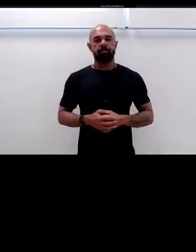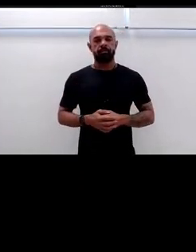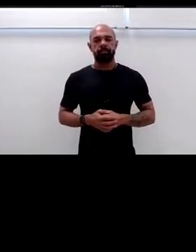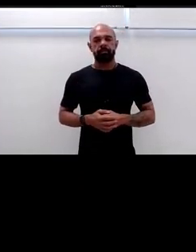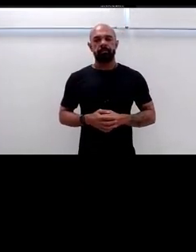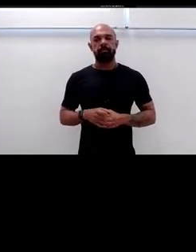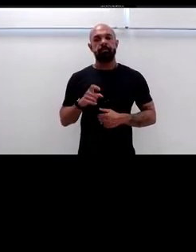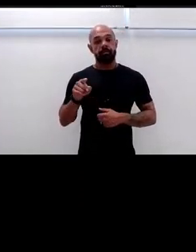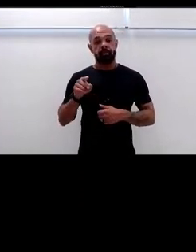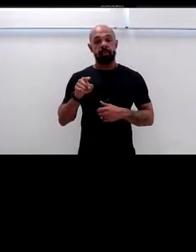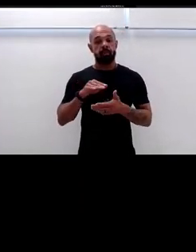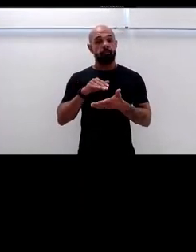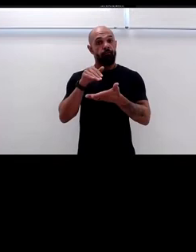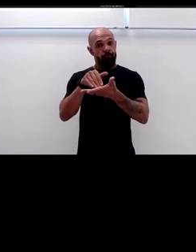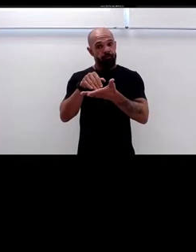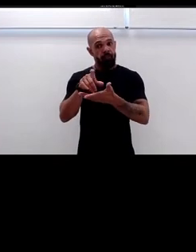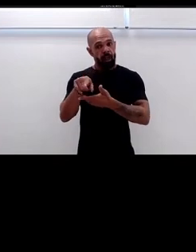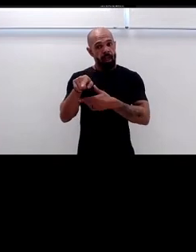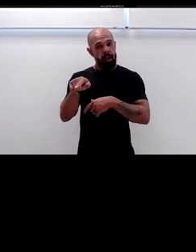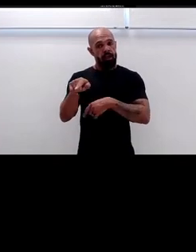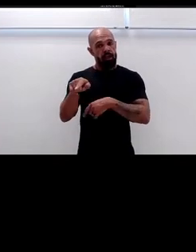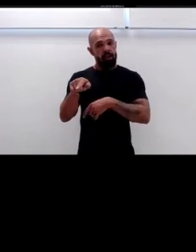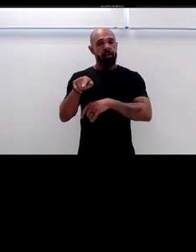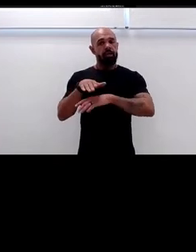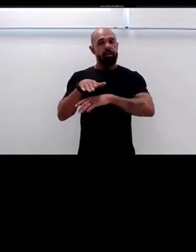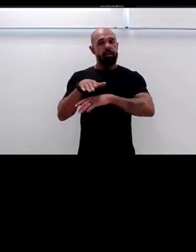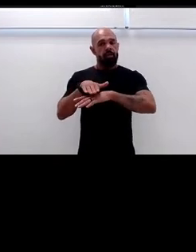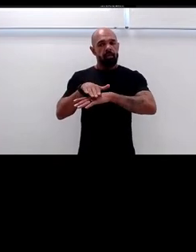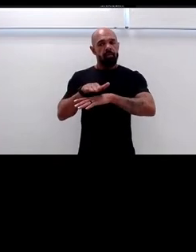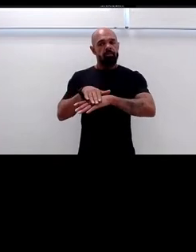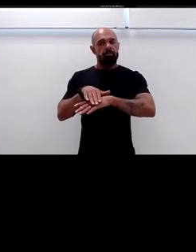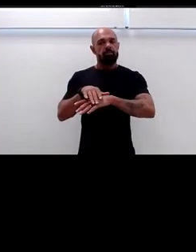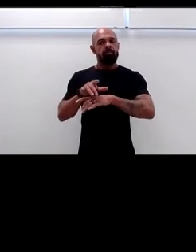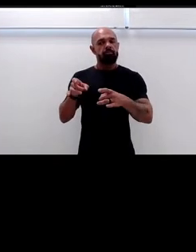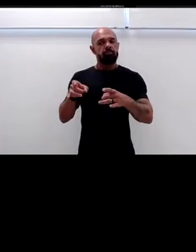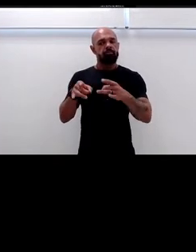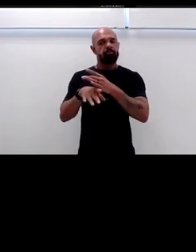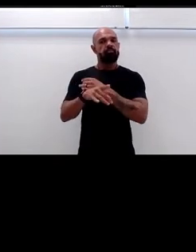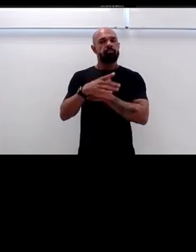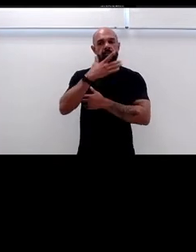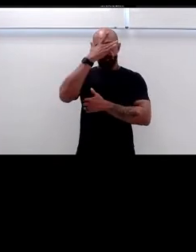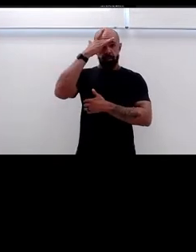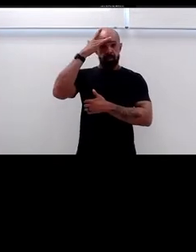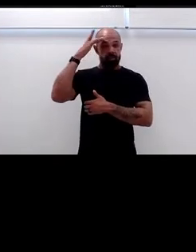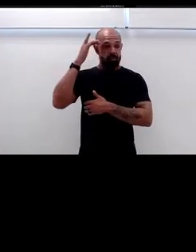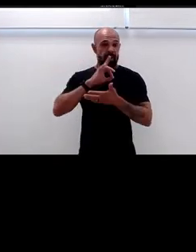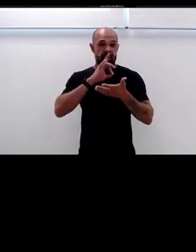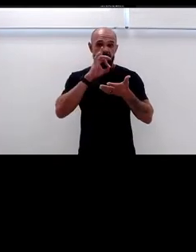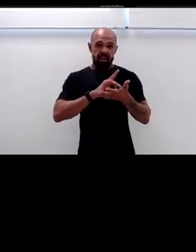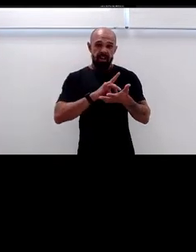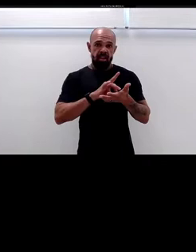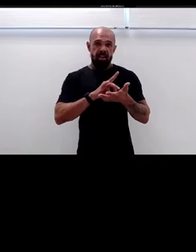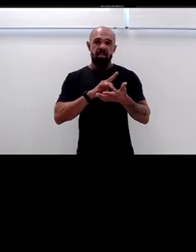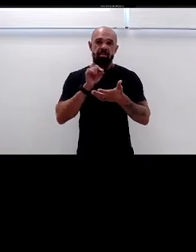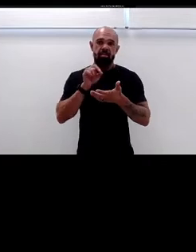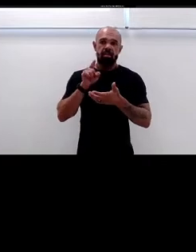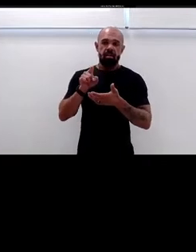no final, vai dar aquilo ali que as pessoas, na realidade, elas é que vão completar o teu